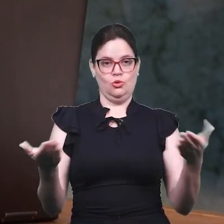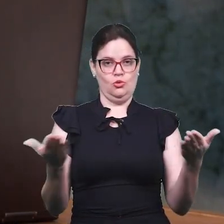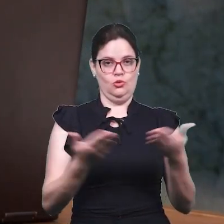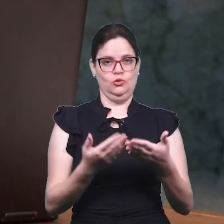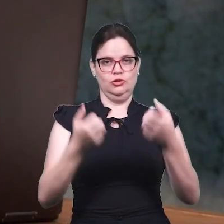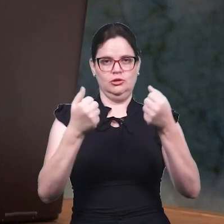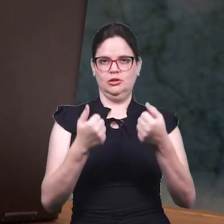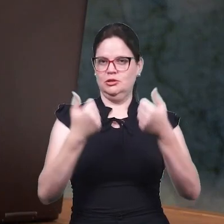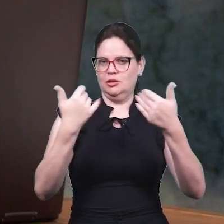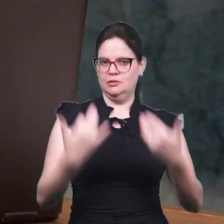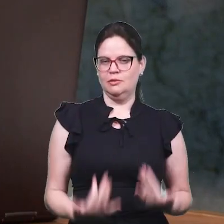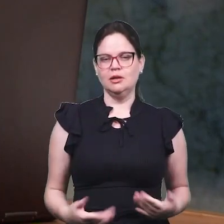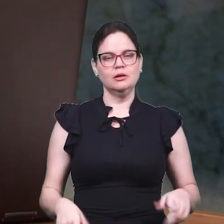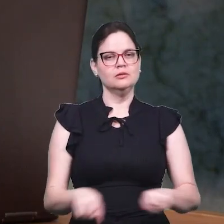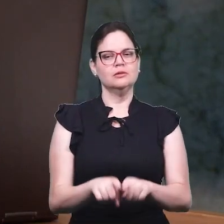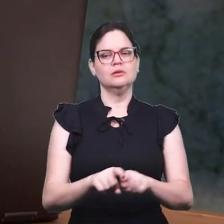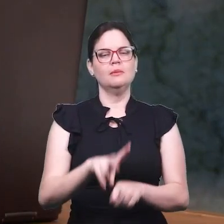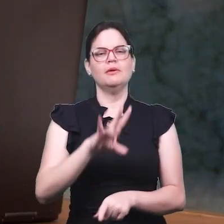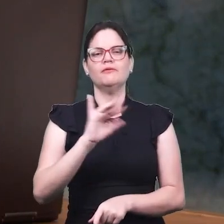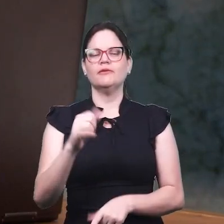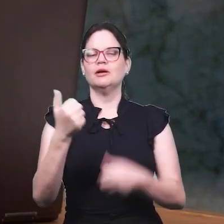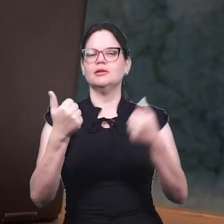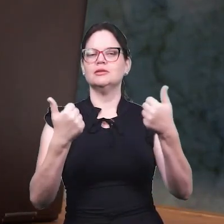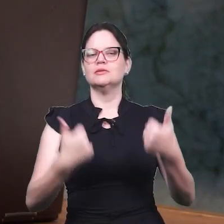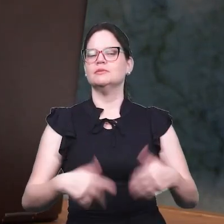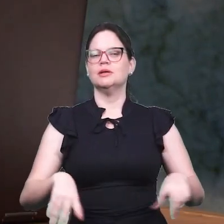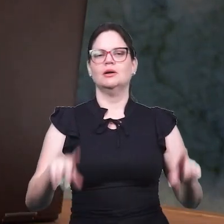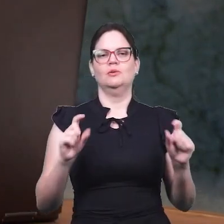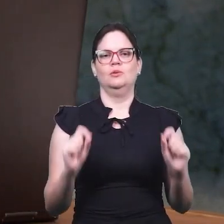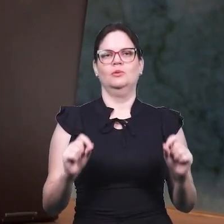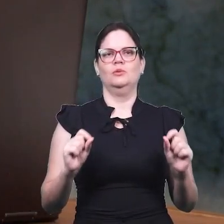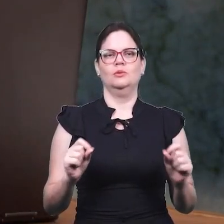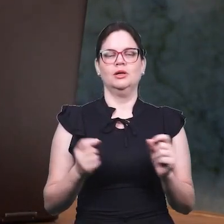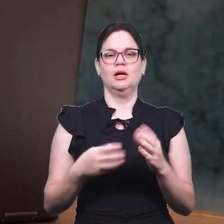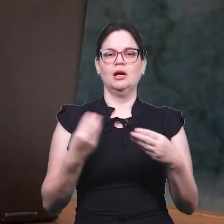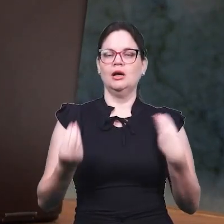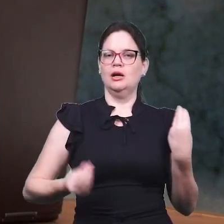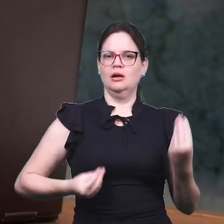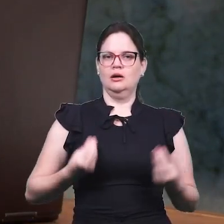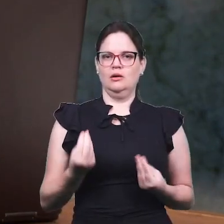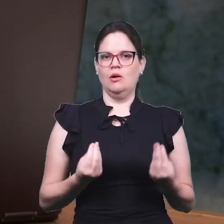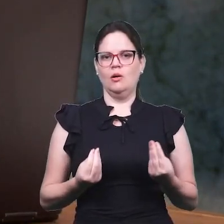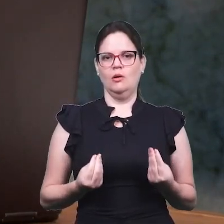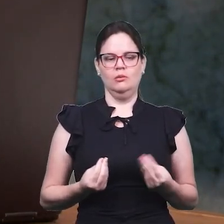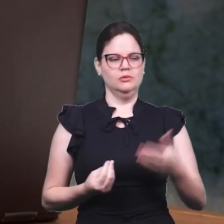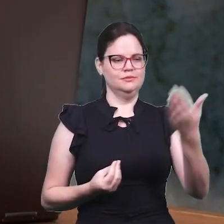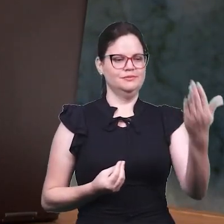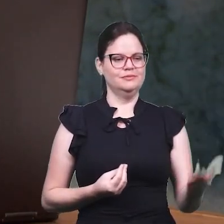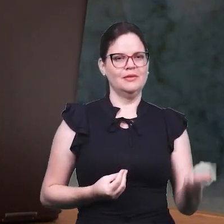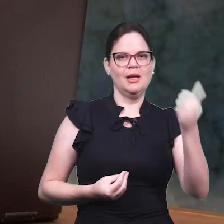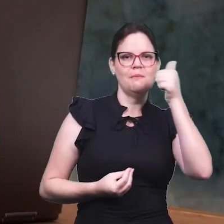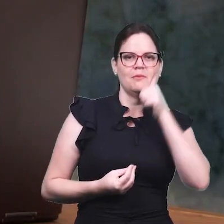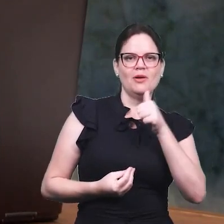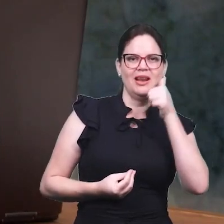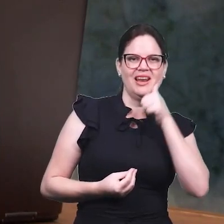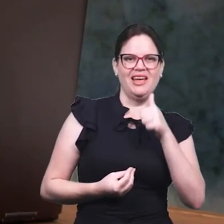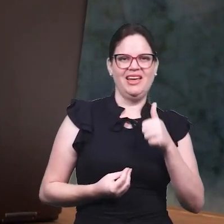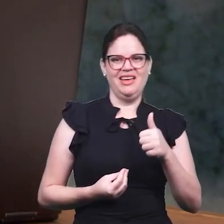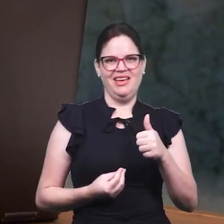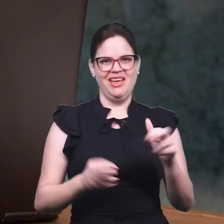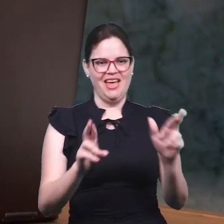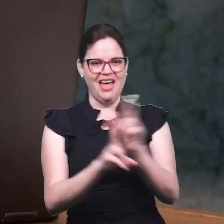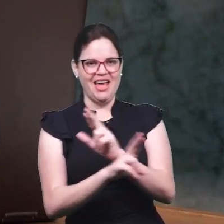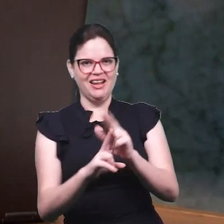falando, ele vai falar também da questão do relacionamento homem-mulher, homem